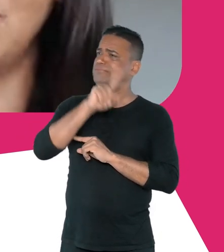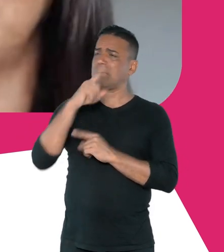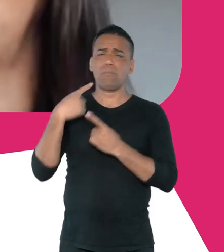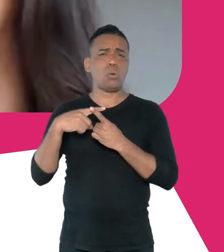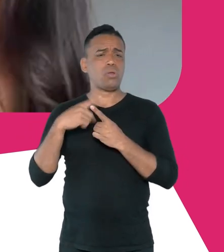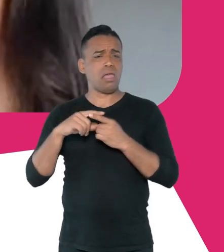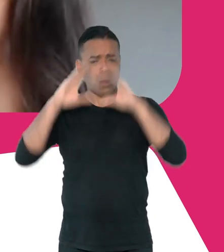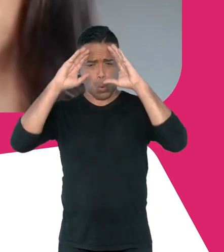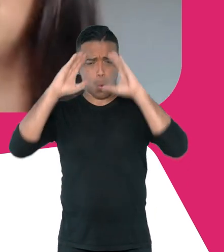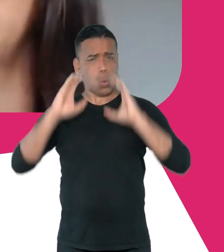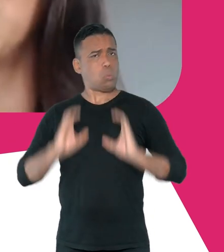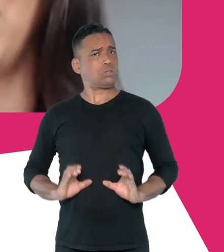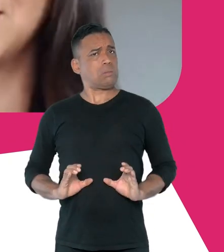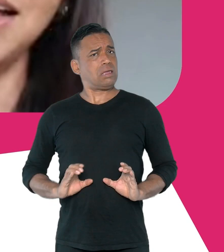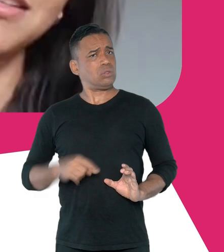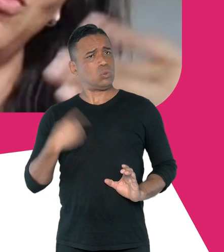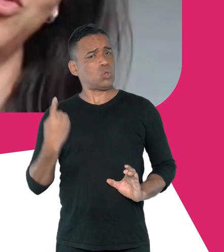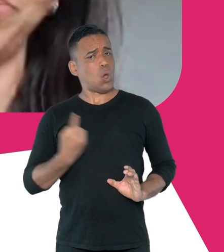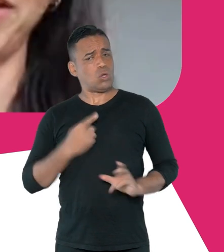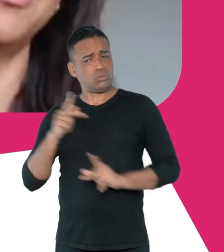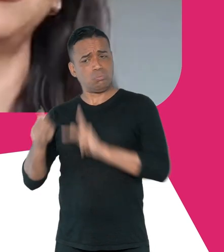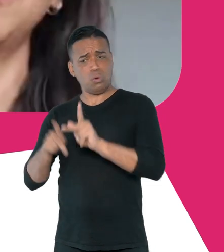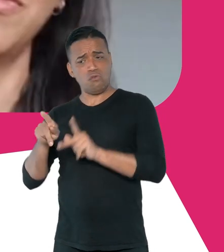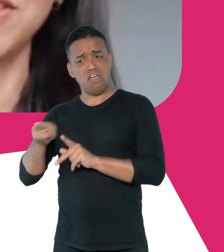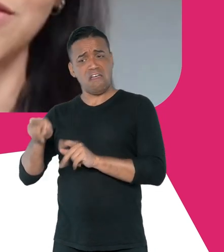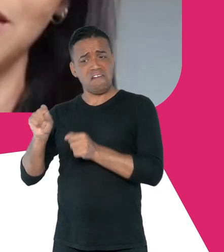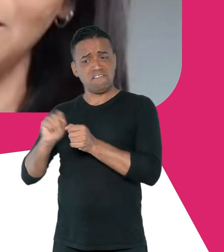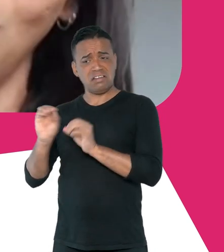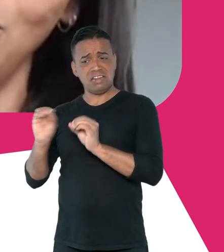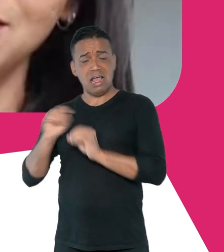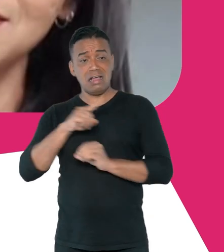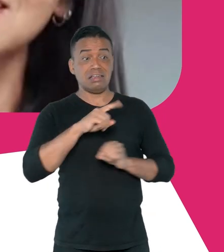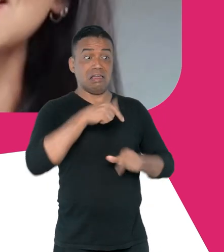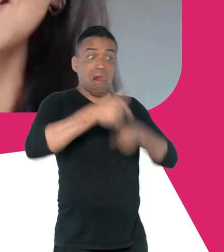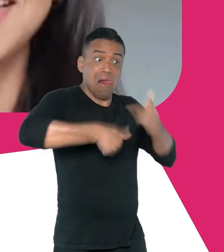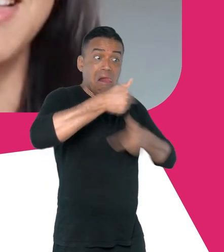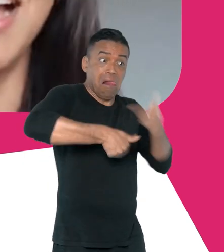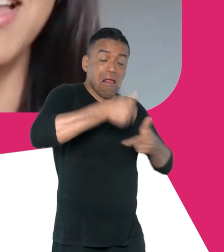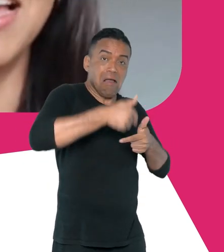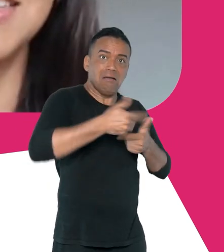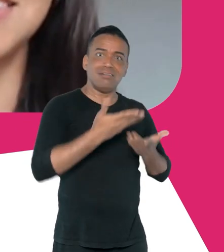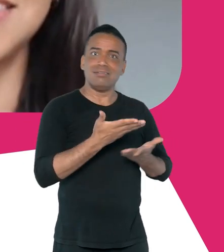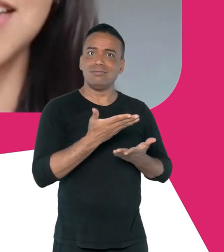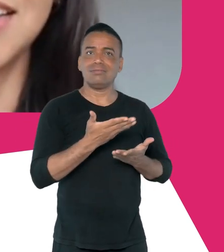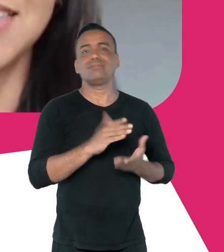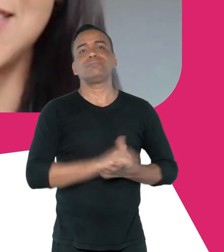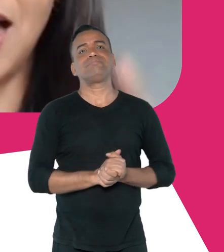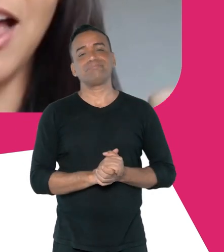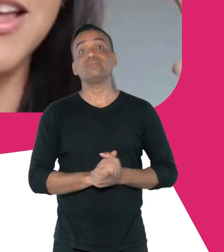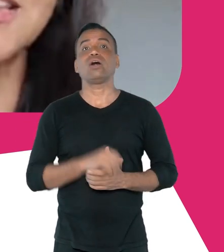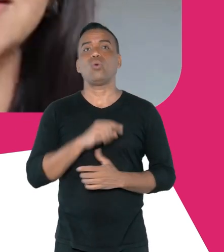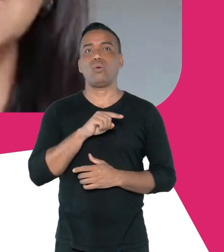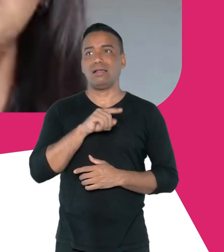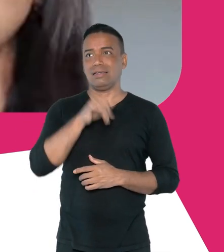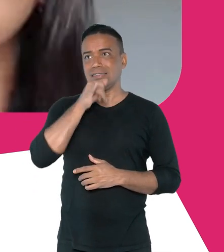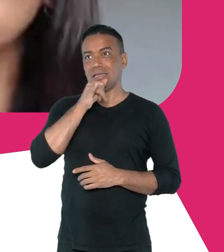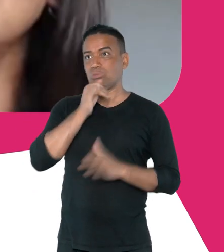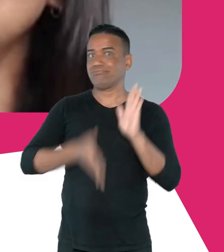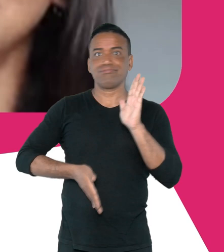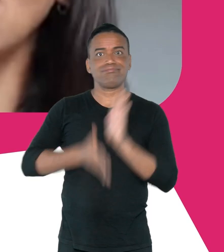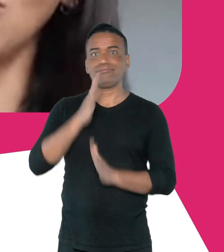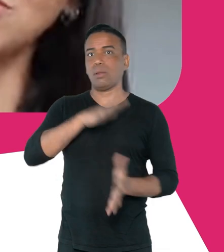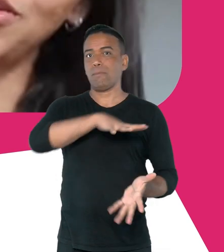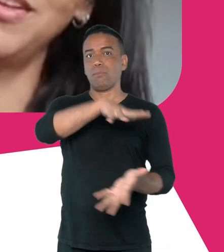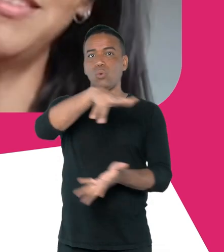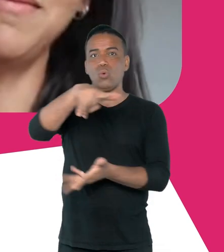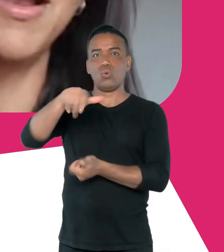faz isso, né? Por que a gente não faz nada, o outro, por que que a gente fica fazendo tanta coisa? E aí eles saem andando pelo mundo